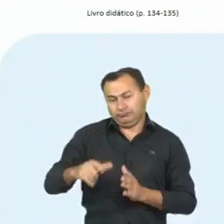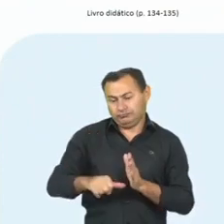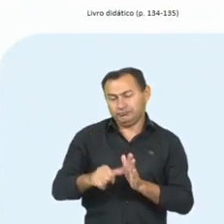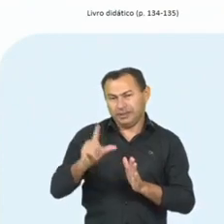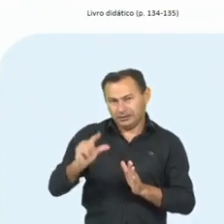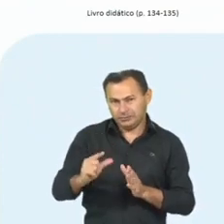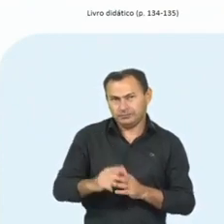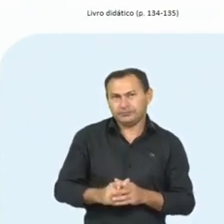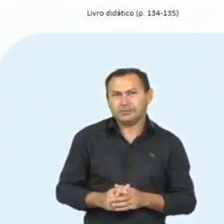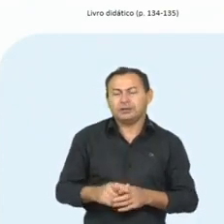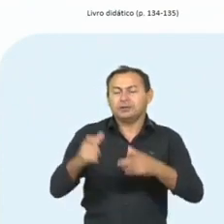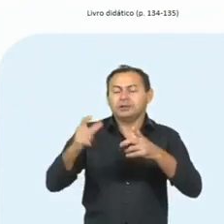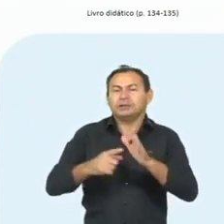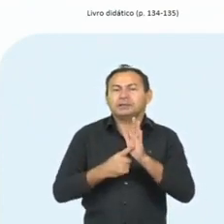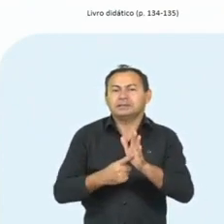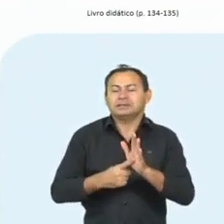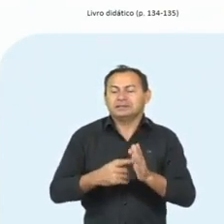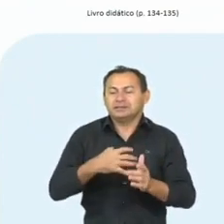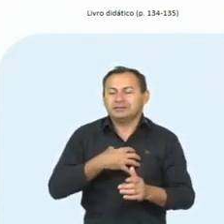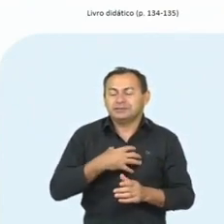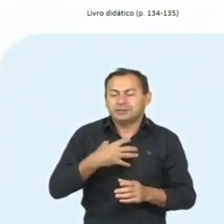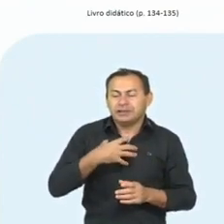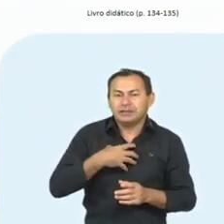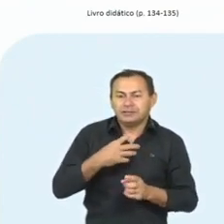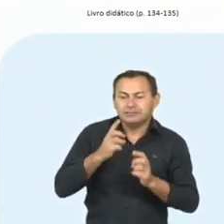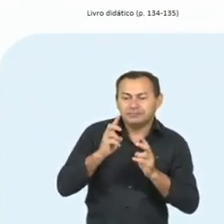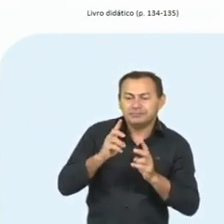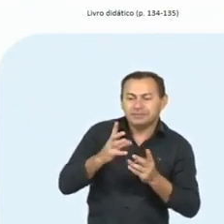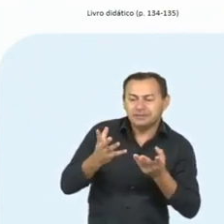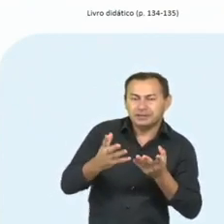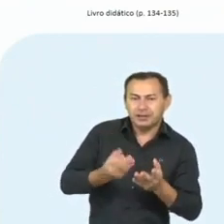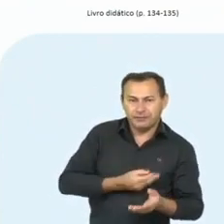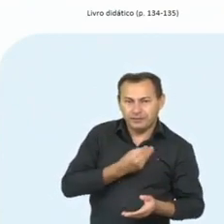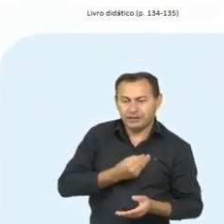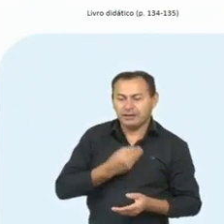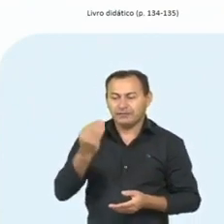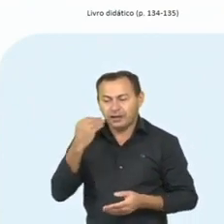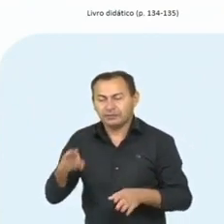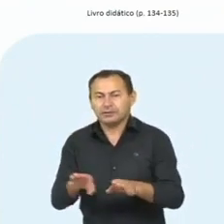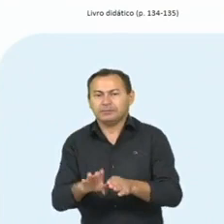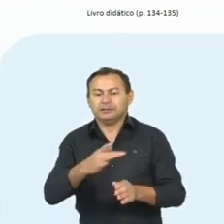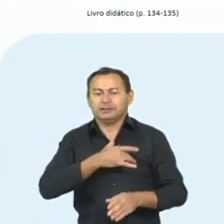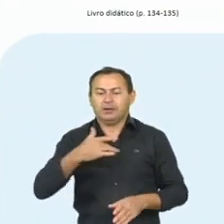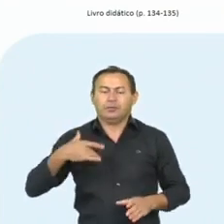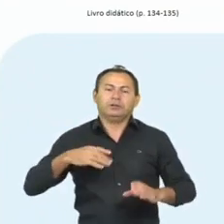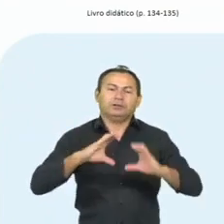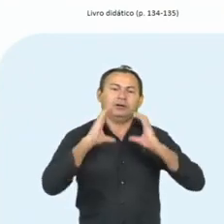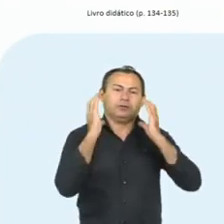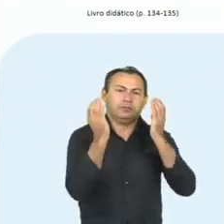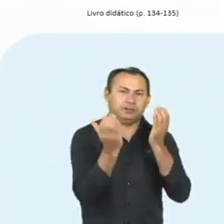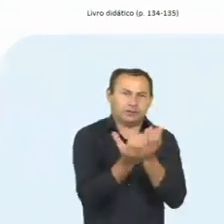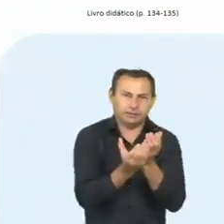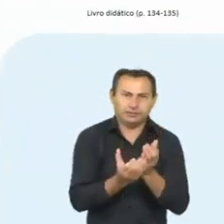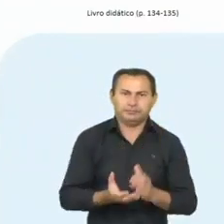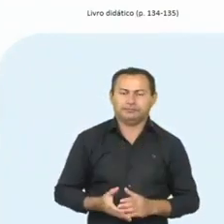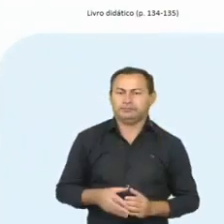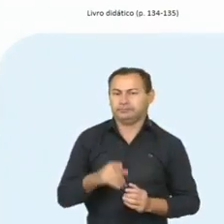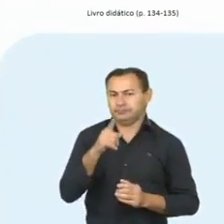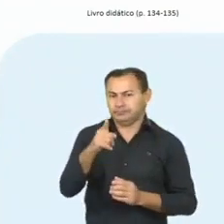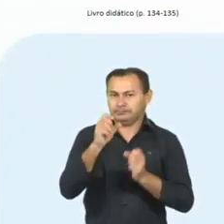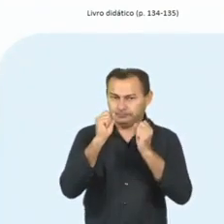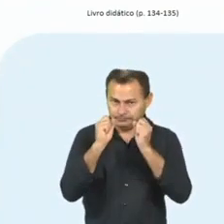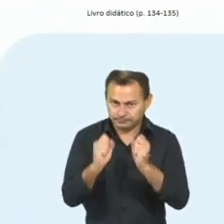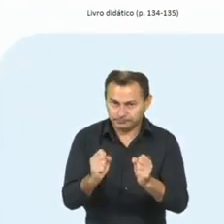muito sensível às condições de vida e saúde em uma comunidade. Então, você